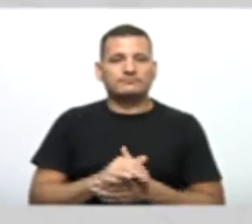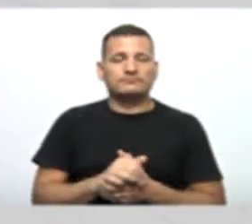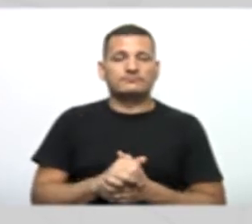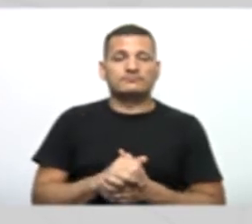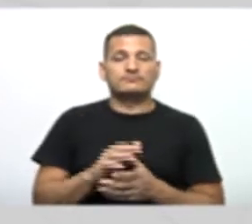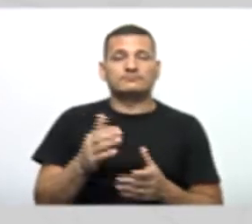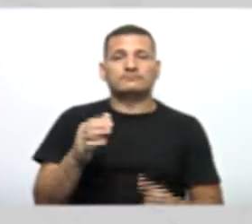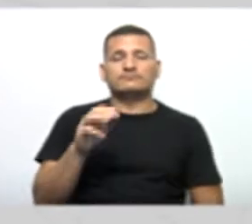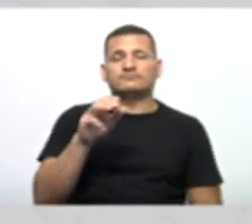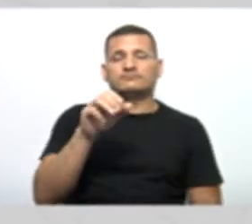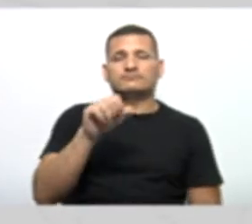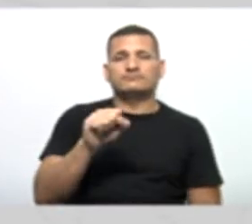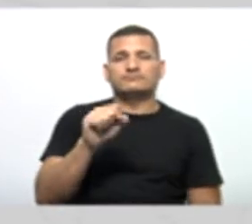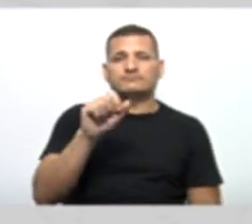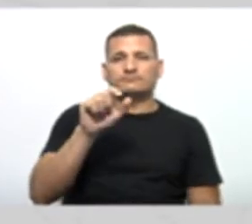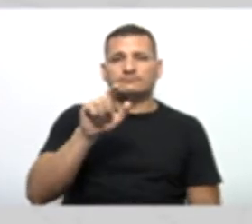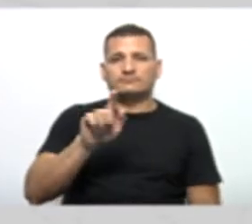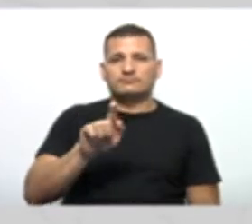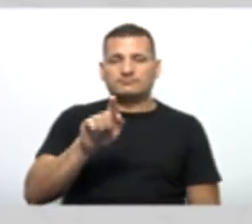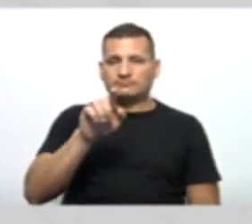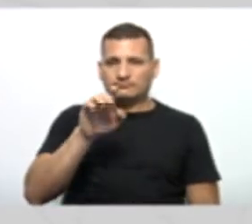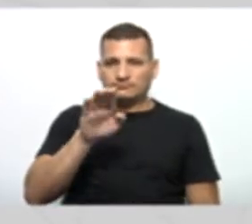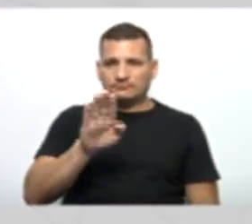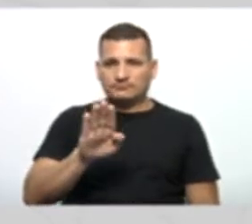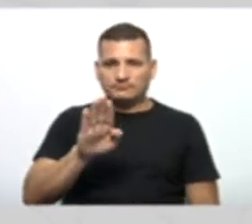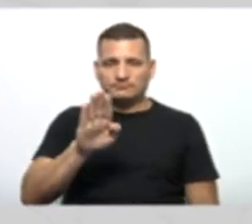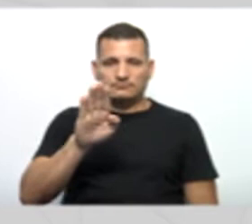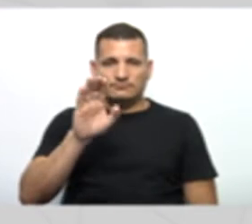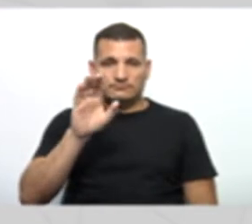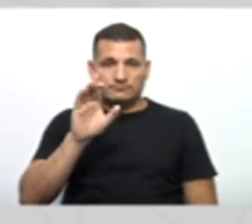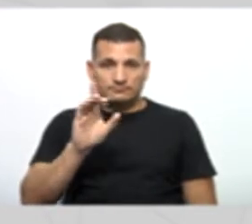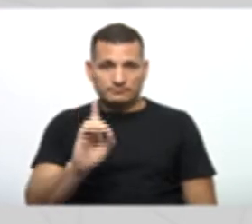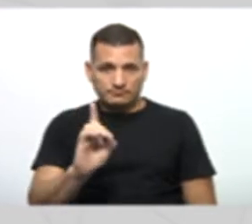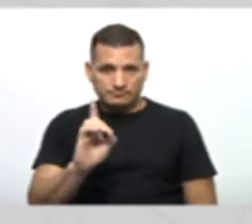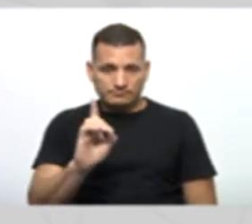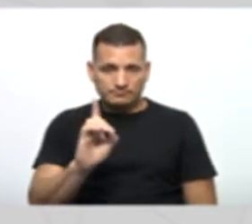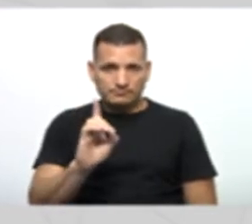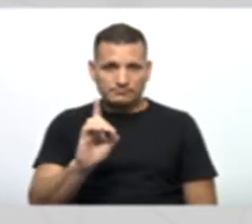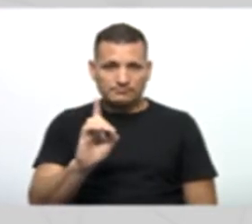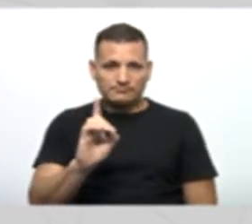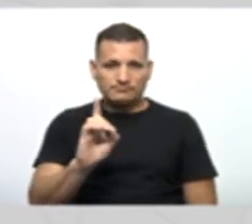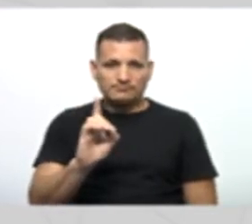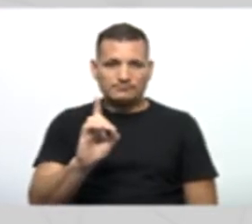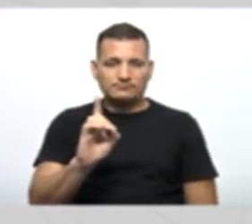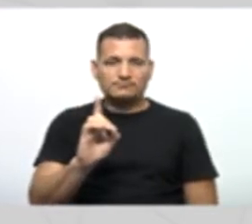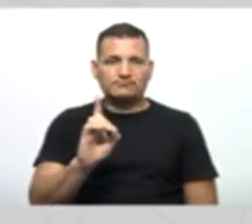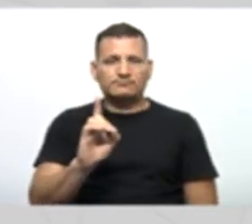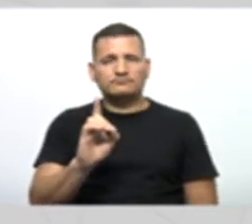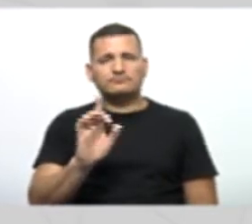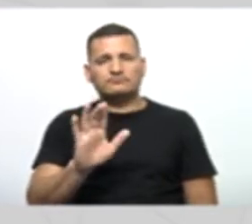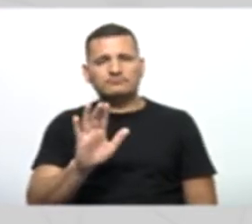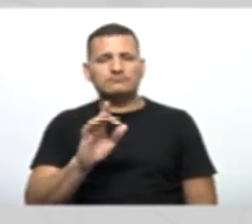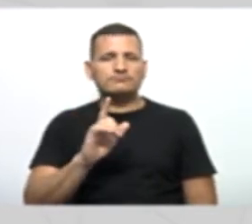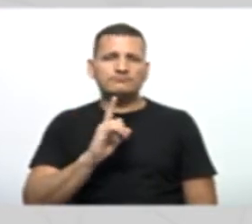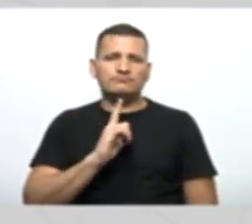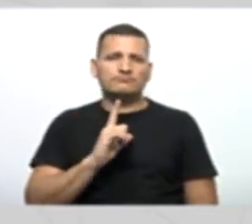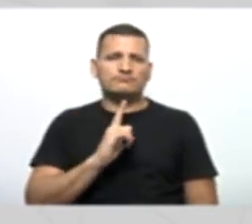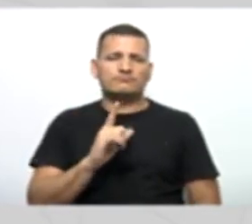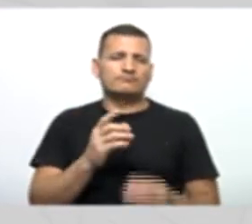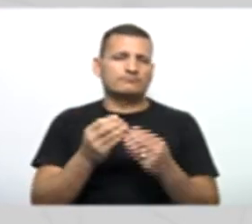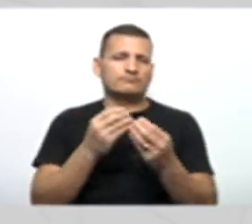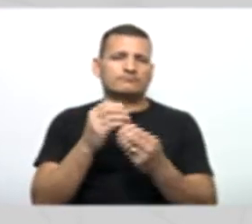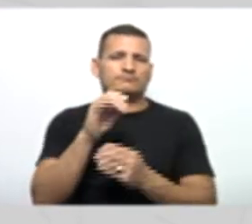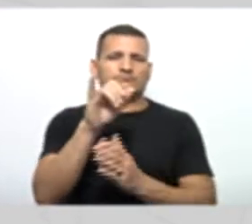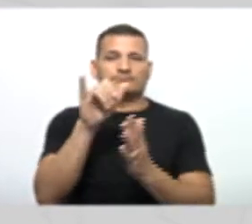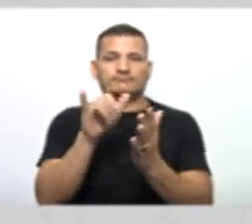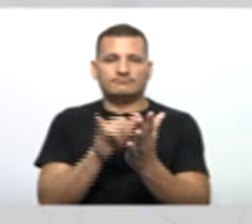né, o Sistema Gerenciador de Banco de Dados, que a gente vai trabalhar, é o MySQL. Olha só, existem algumas formas de você instalar o MySQL